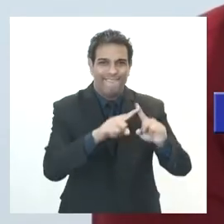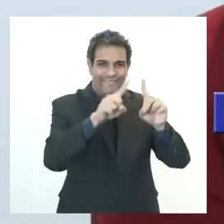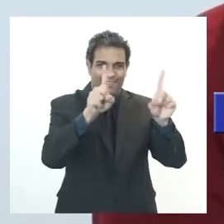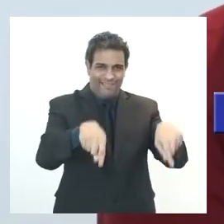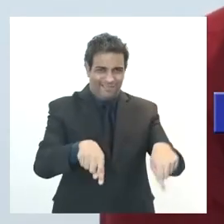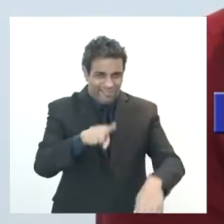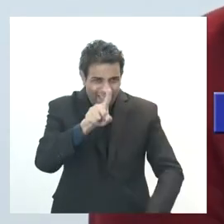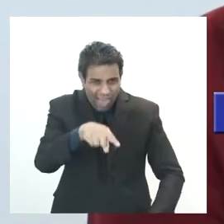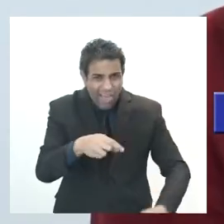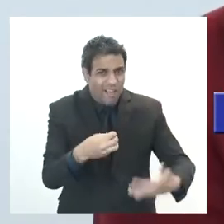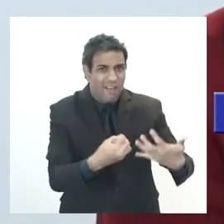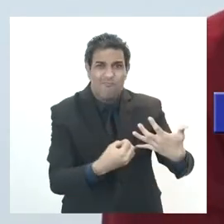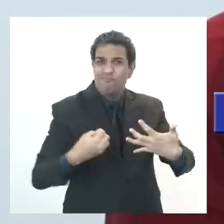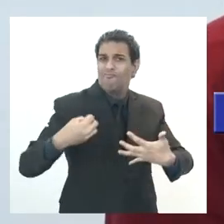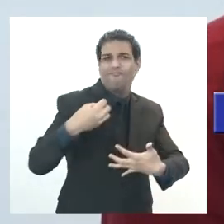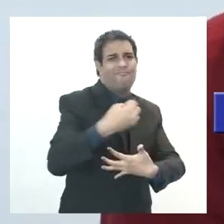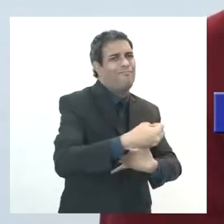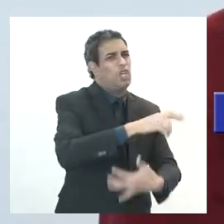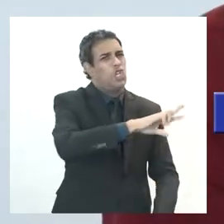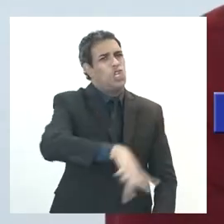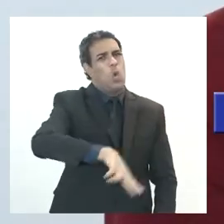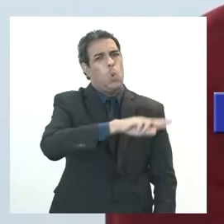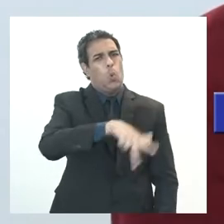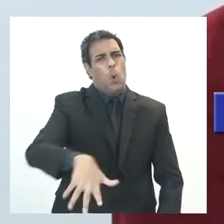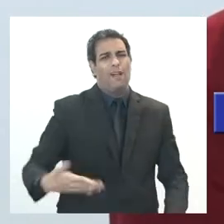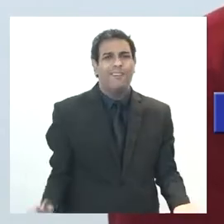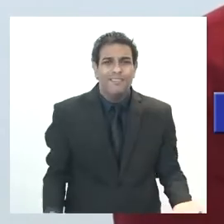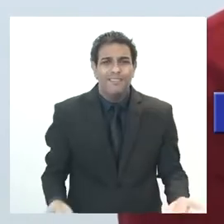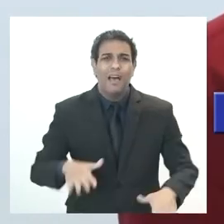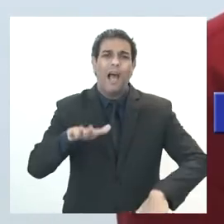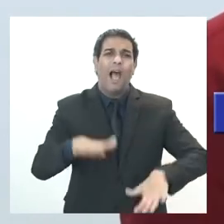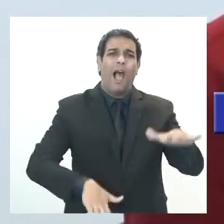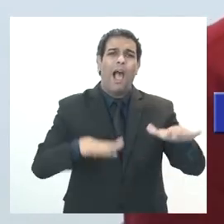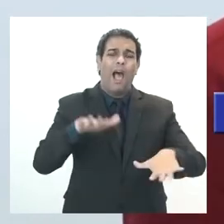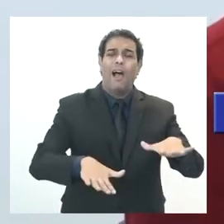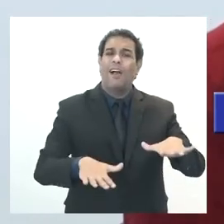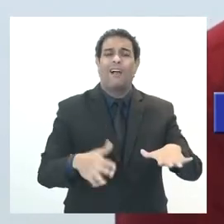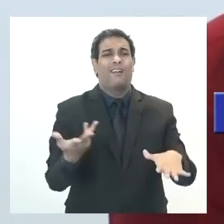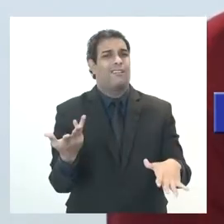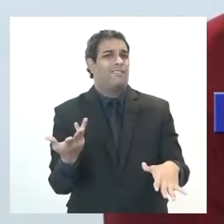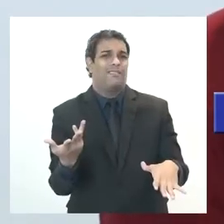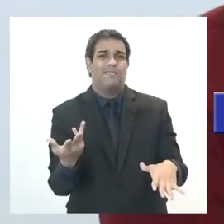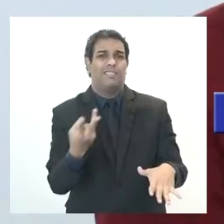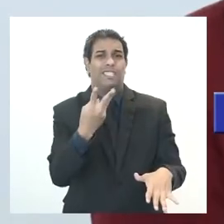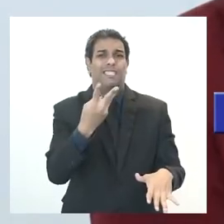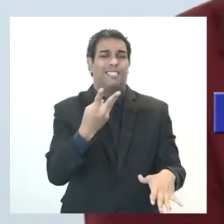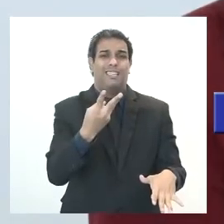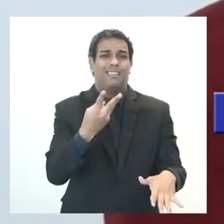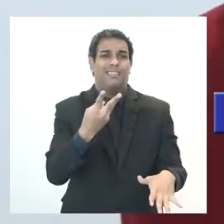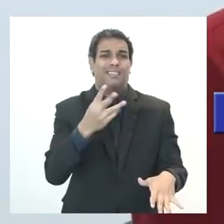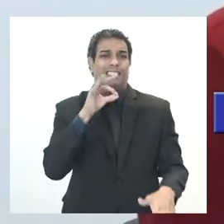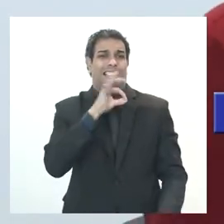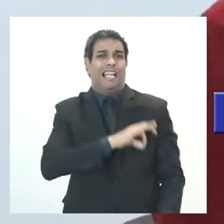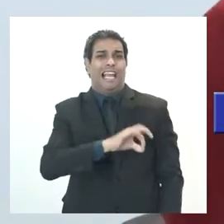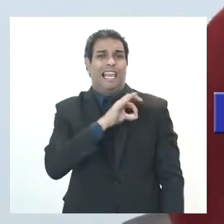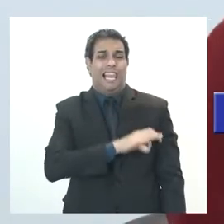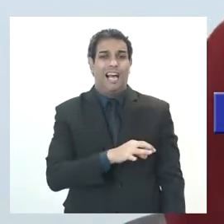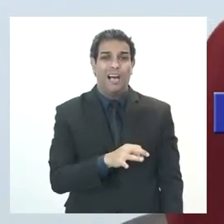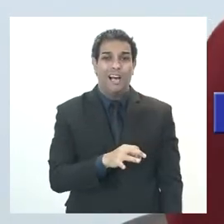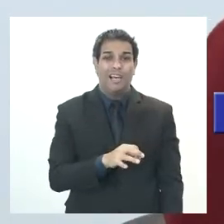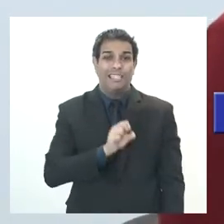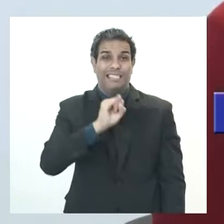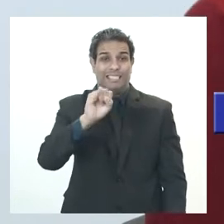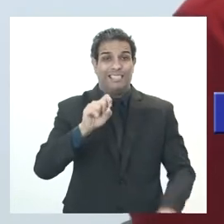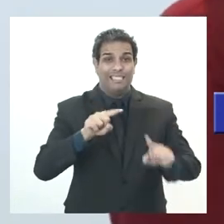privilegiados boa parte dos Servidores Públicos ganha uma média de três salários mínimos e de somente aqueles que